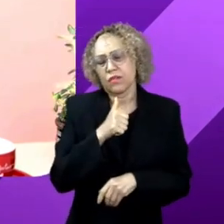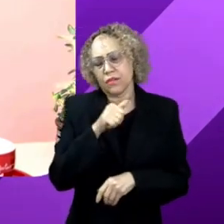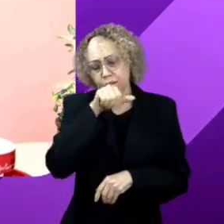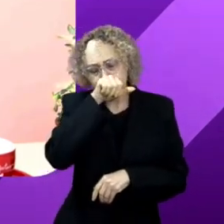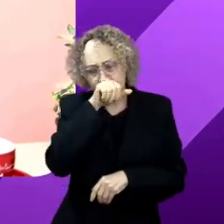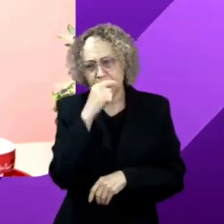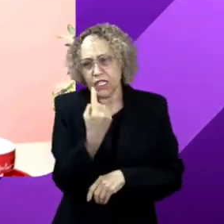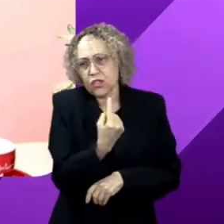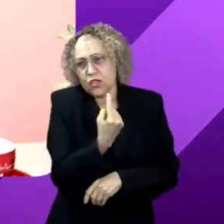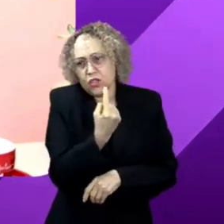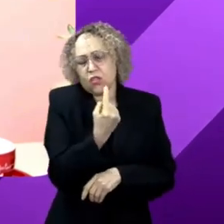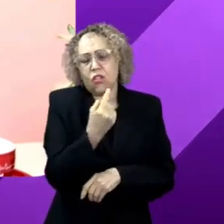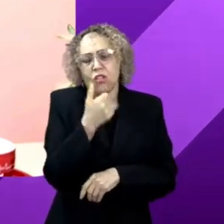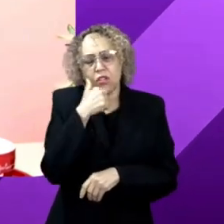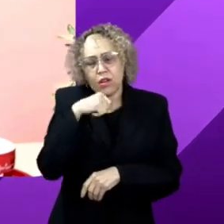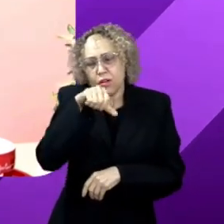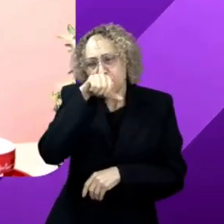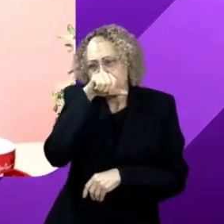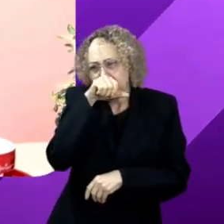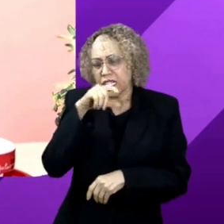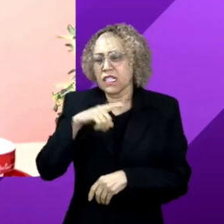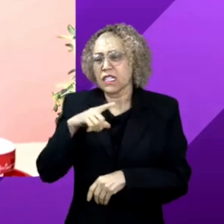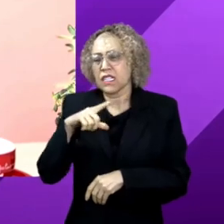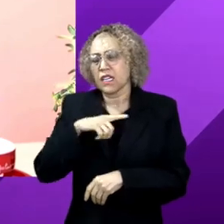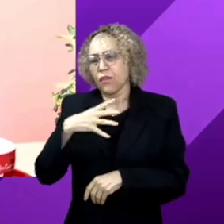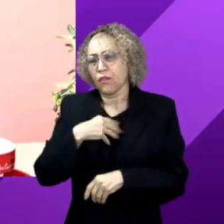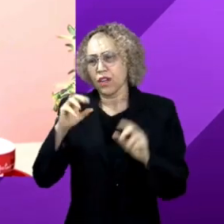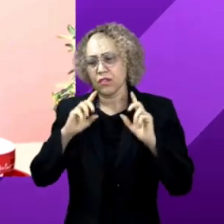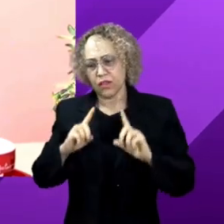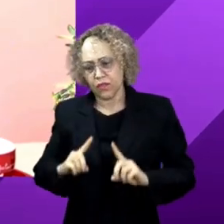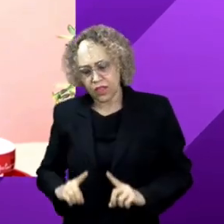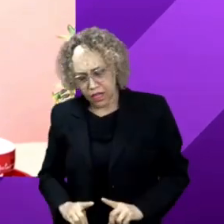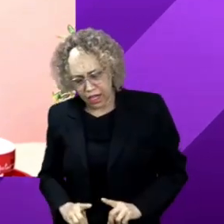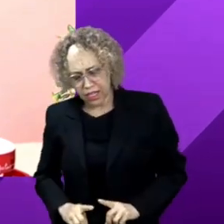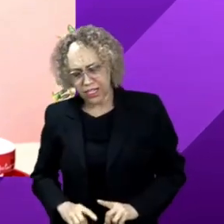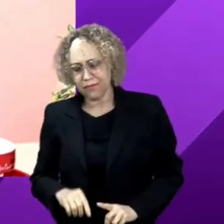entre o trabalho e a família. Esse é um grande gargalo nas cidades